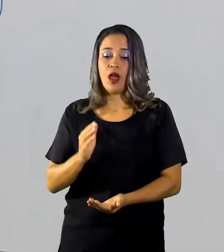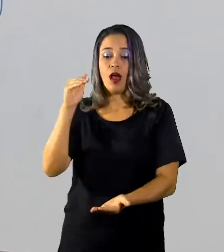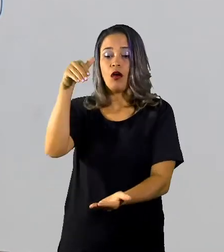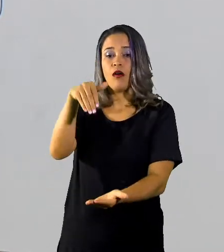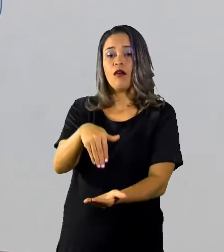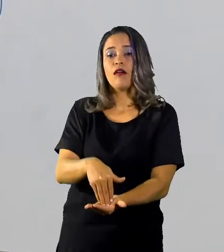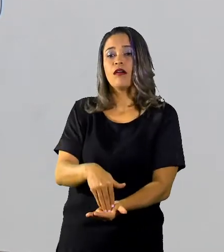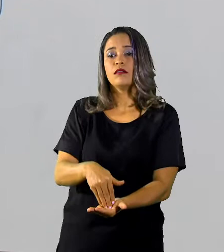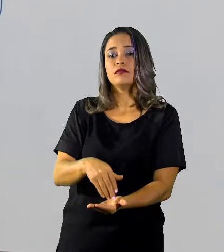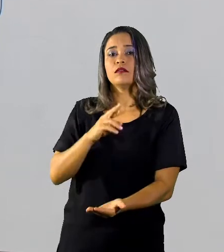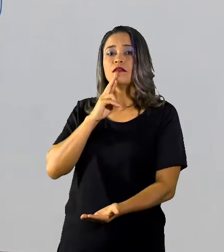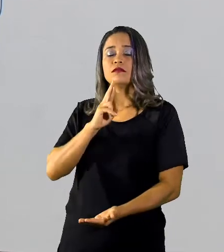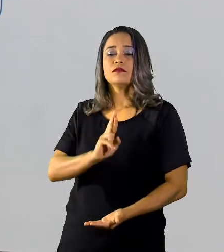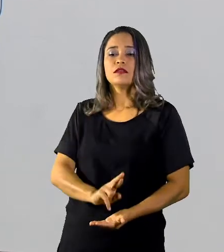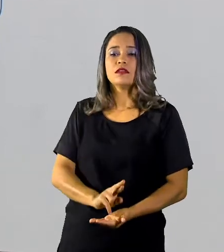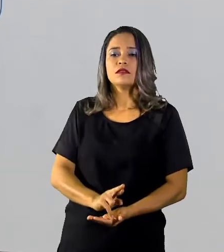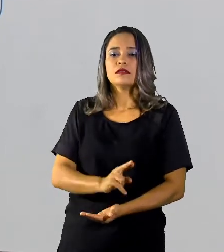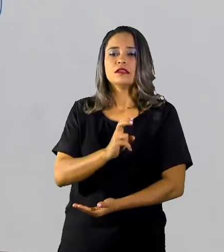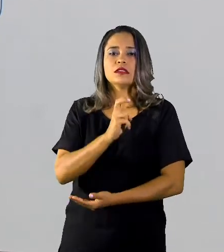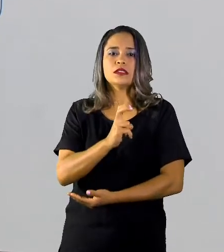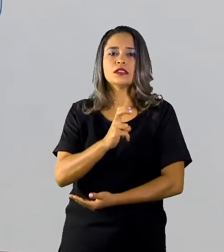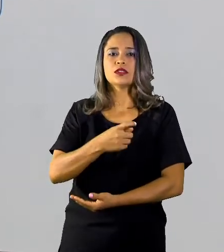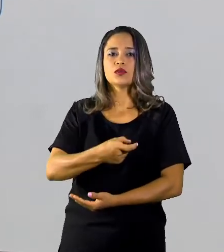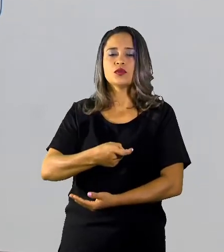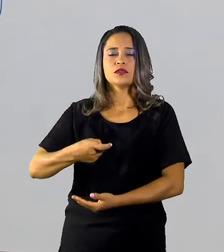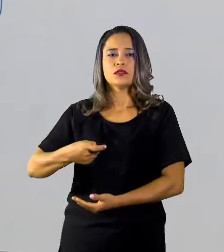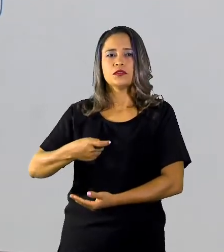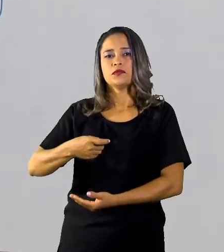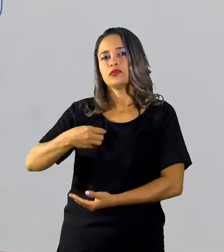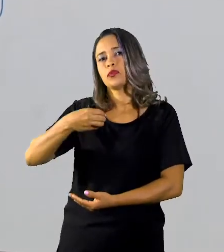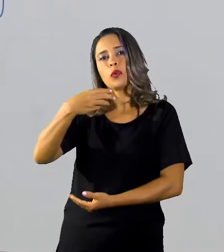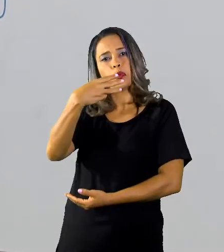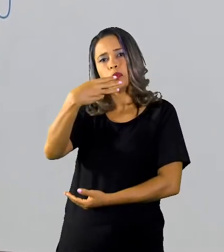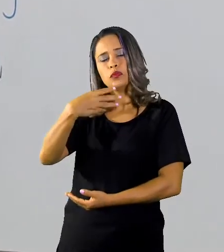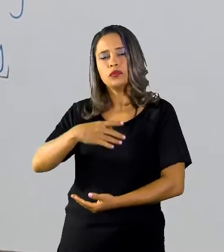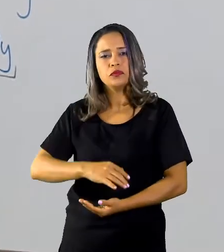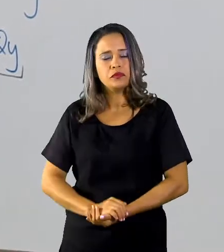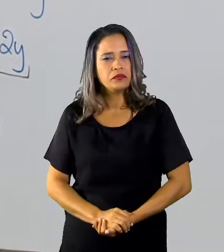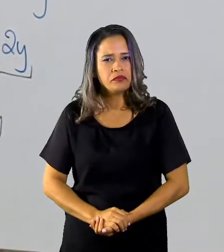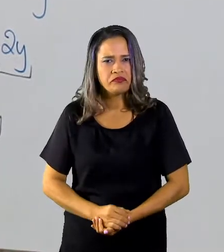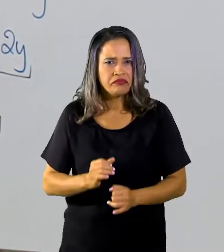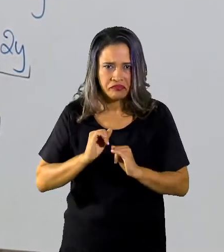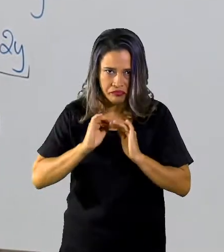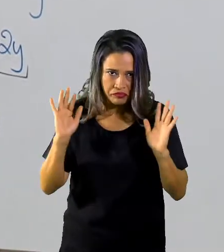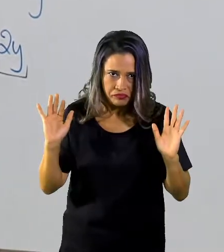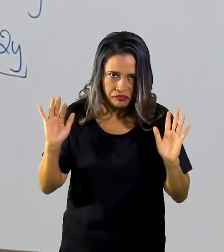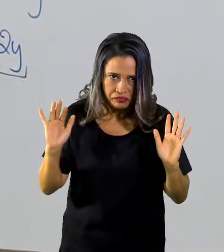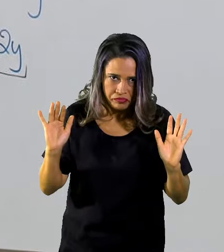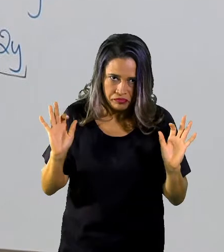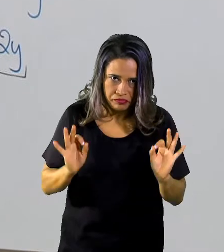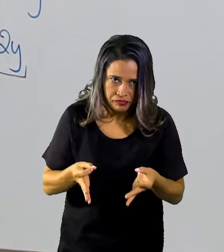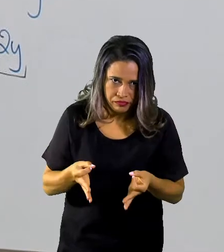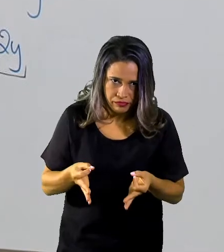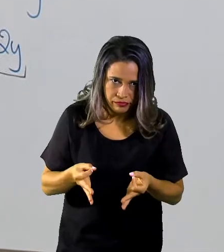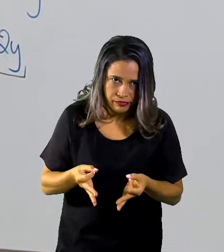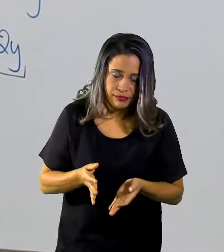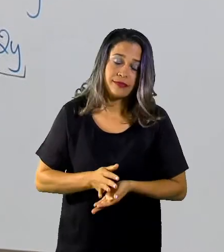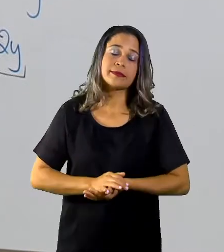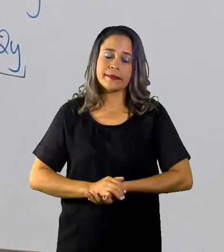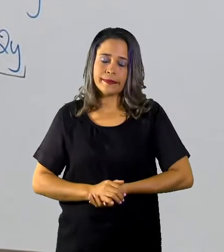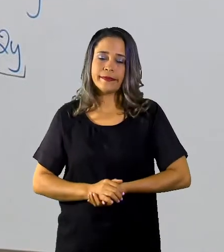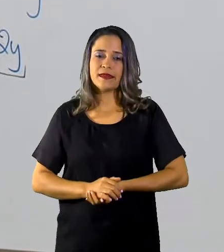esse resultado, 5x elevado ao cubo. Tranquilo até aí, certo, pessoal? Nós fizemos, então,